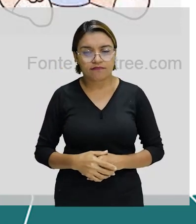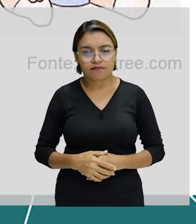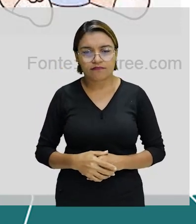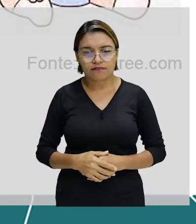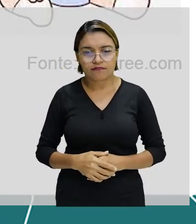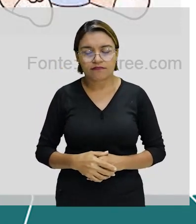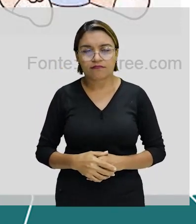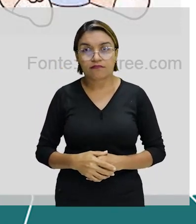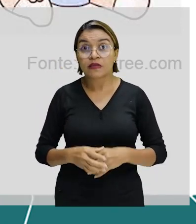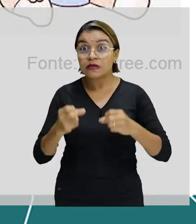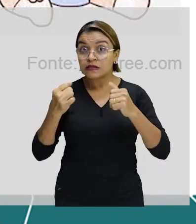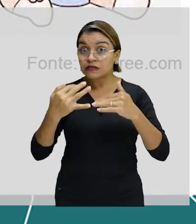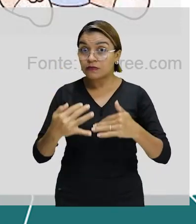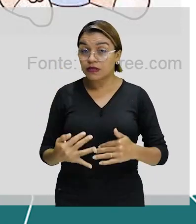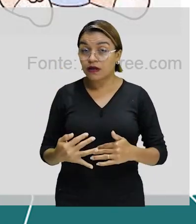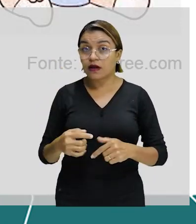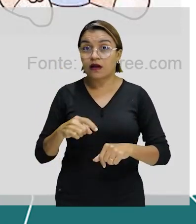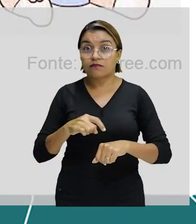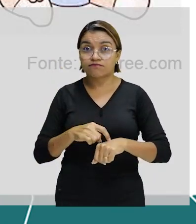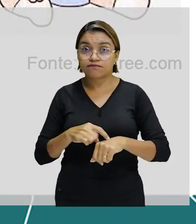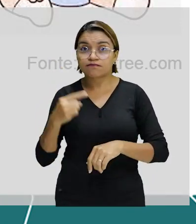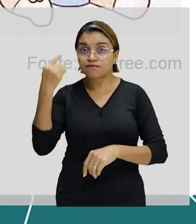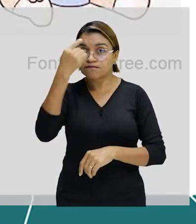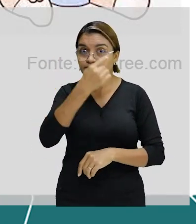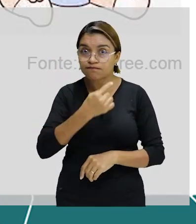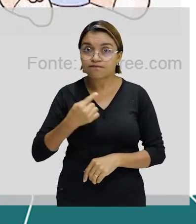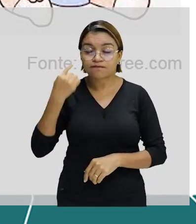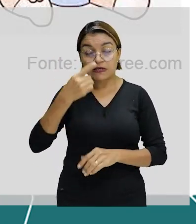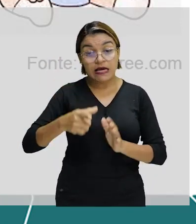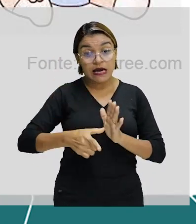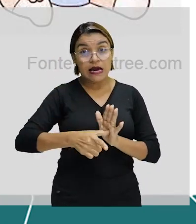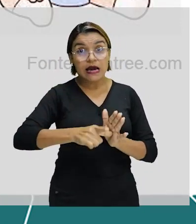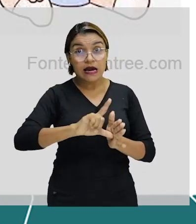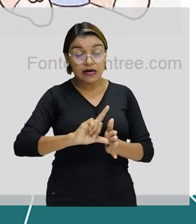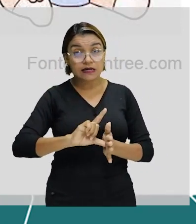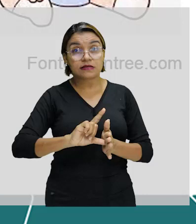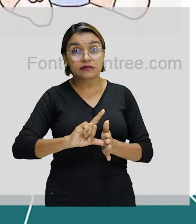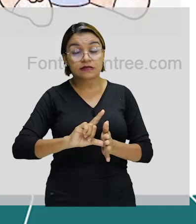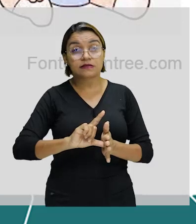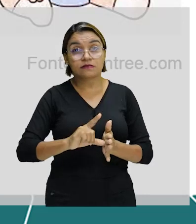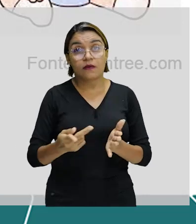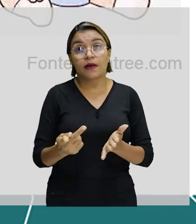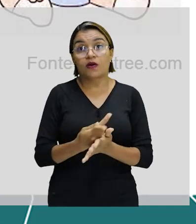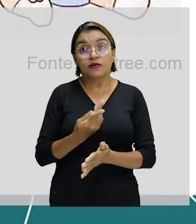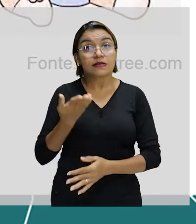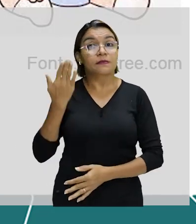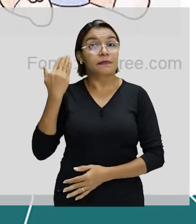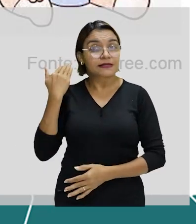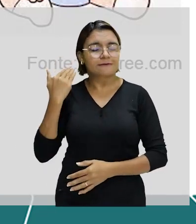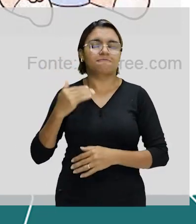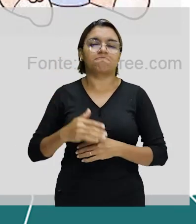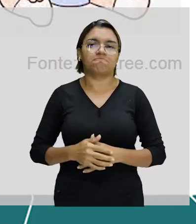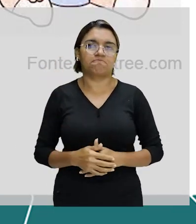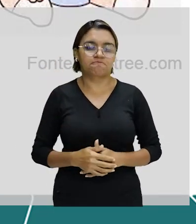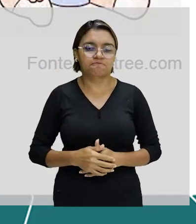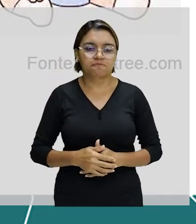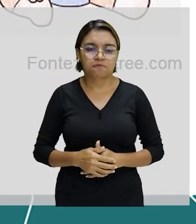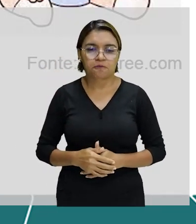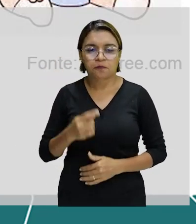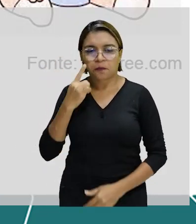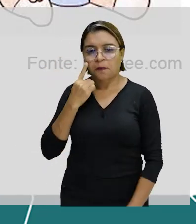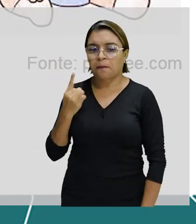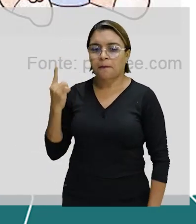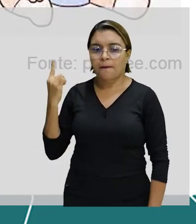Para falar da duração de uma ação antes de alguma coisa também no passado. They